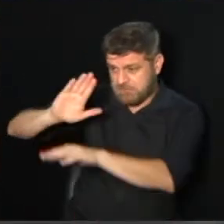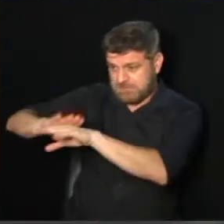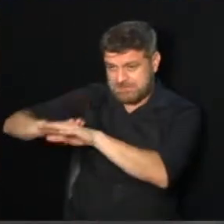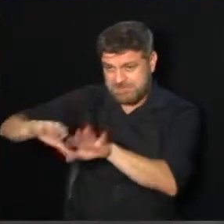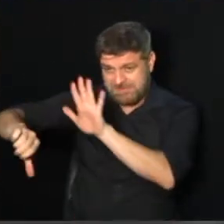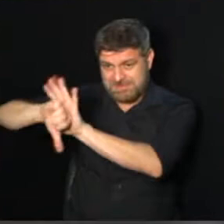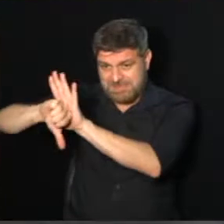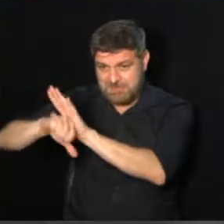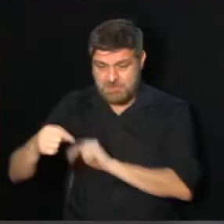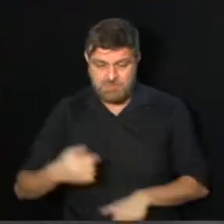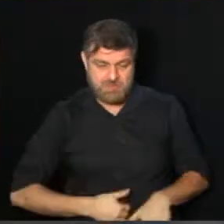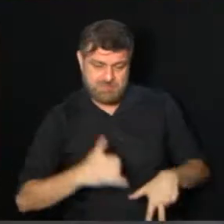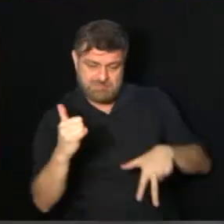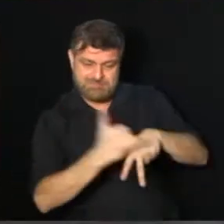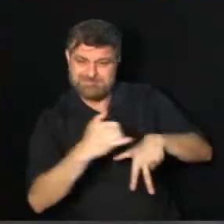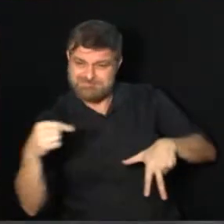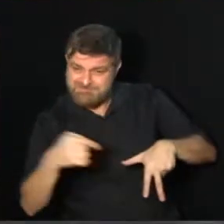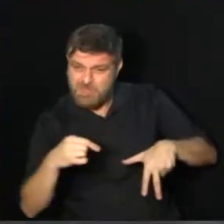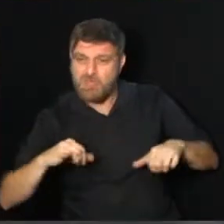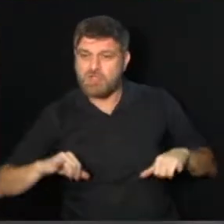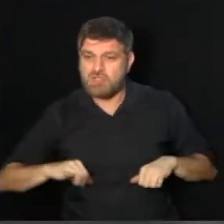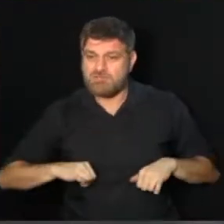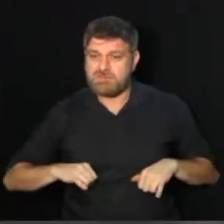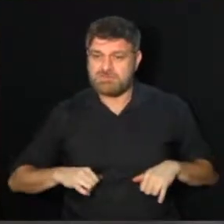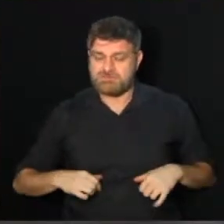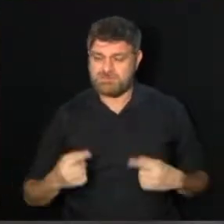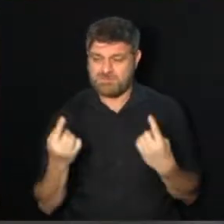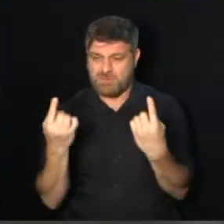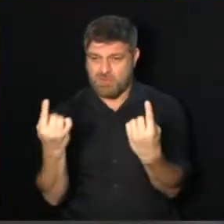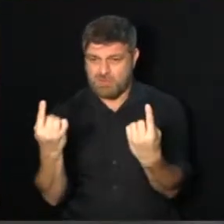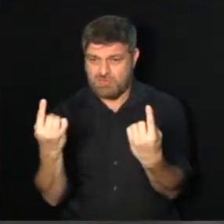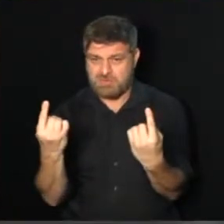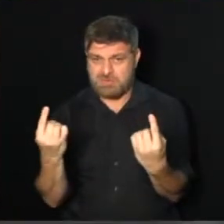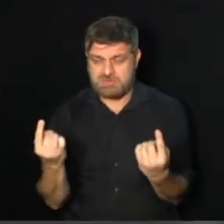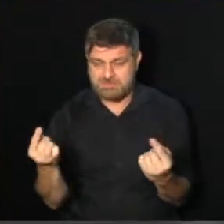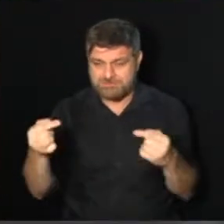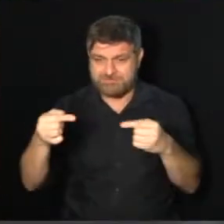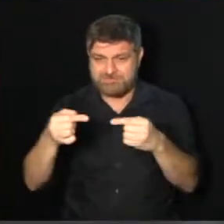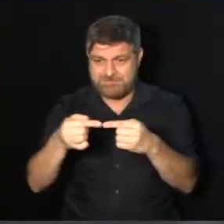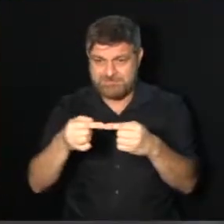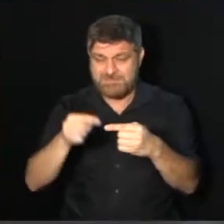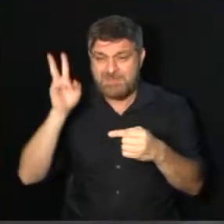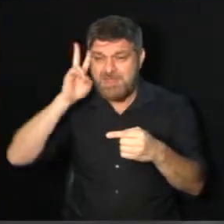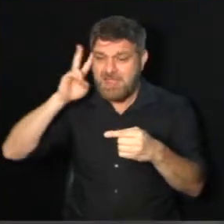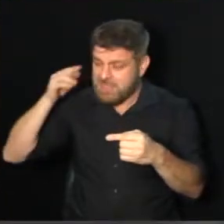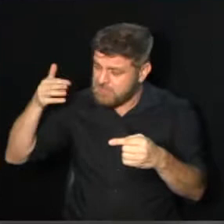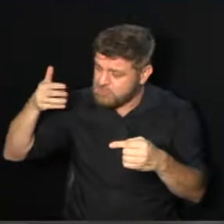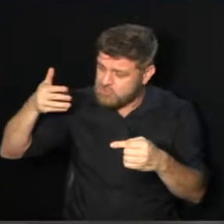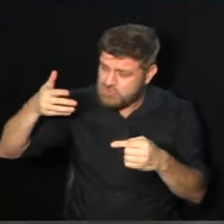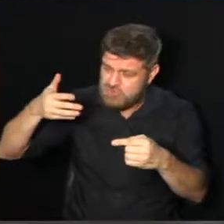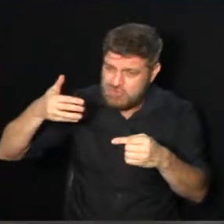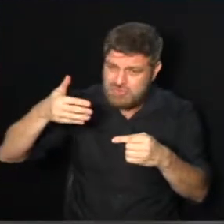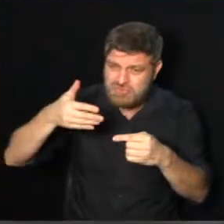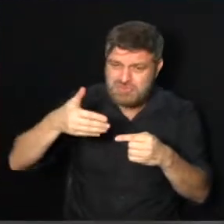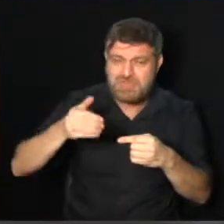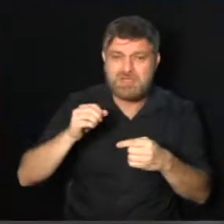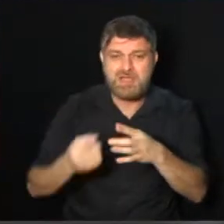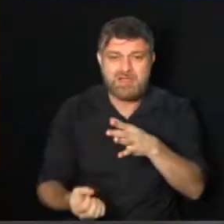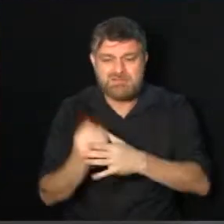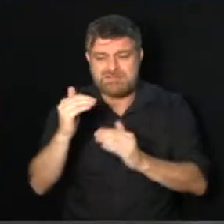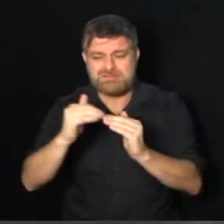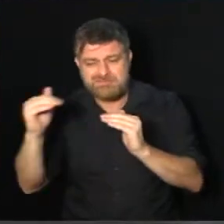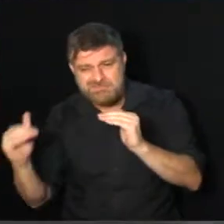sofre a infração, são pessoas que fazem parte de uma teia da história humana de